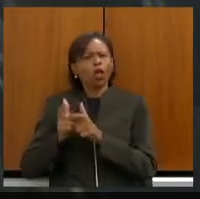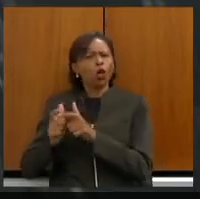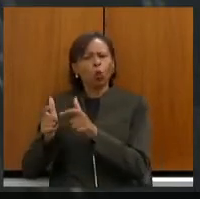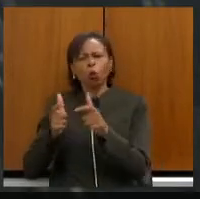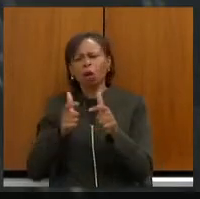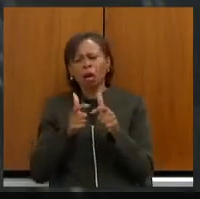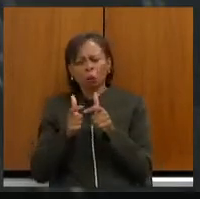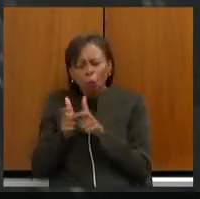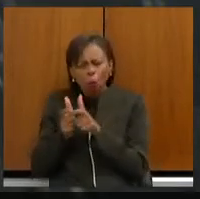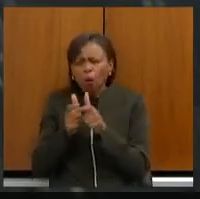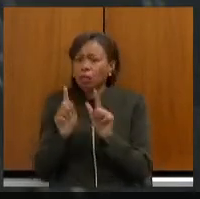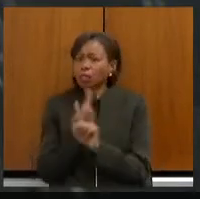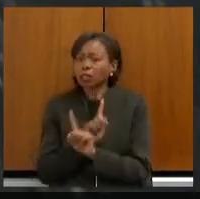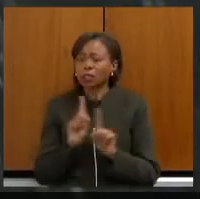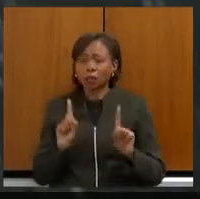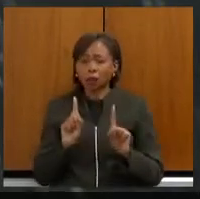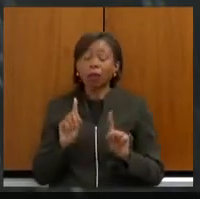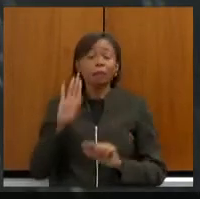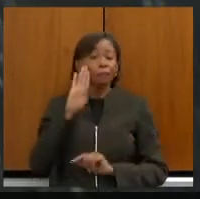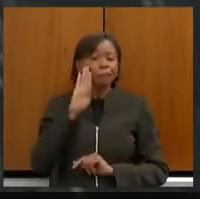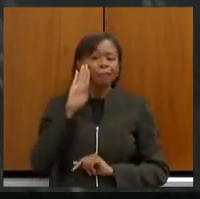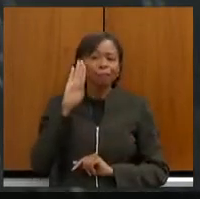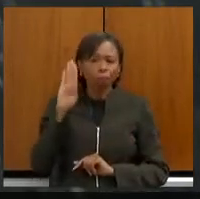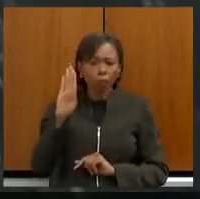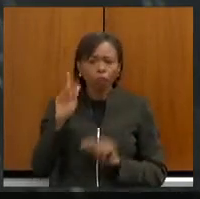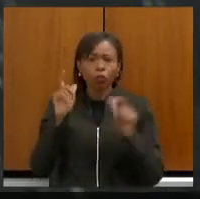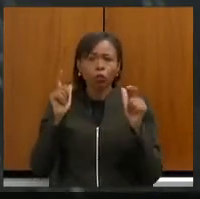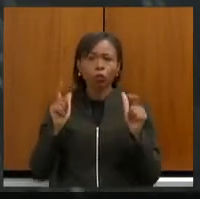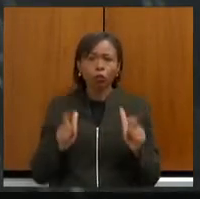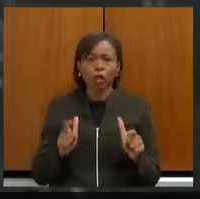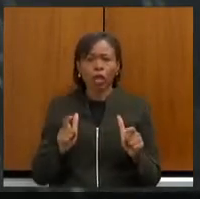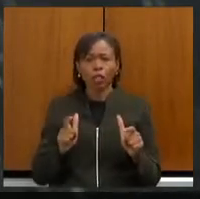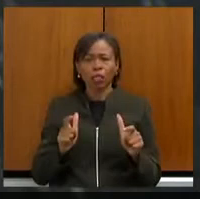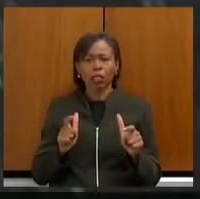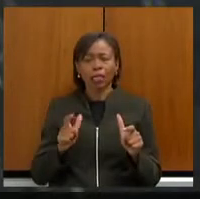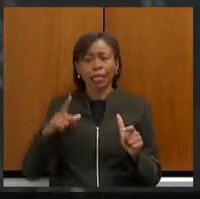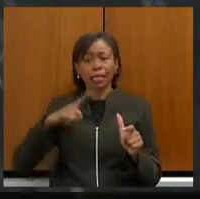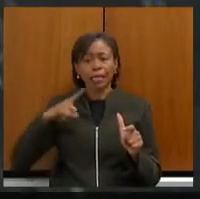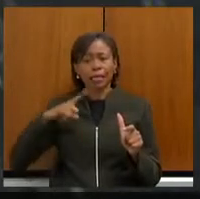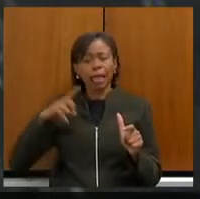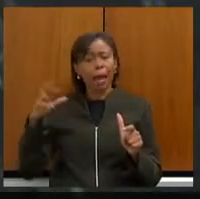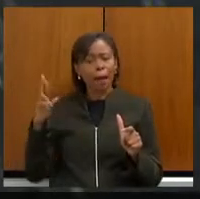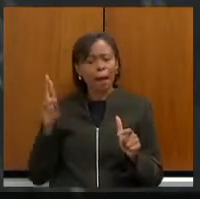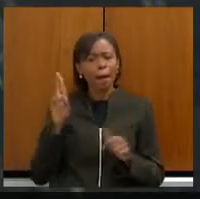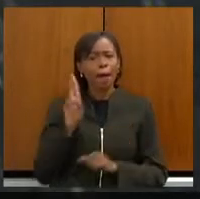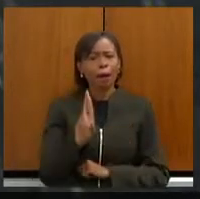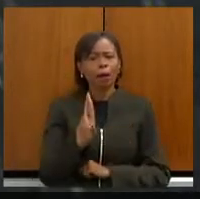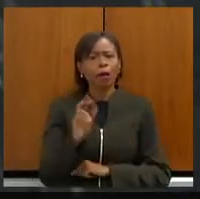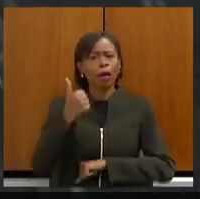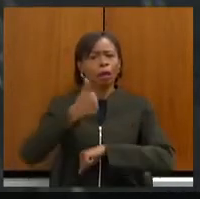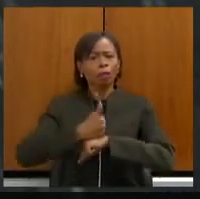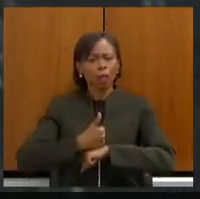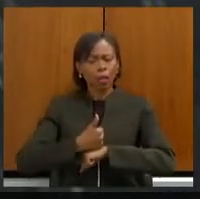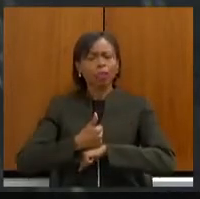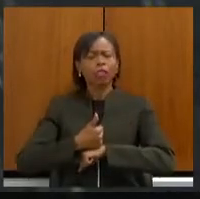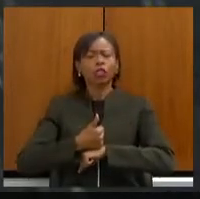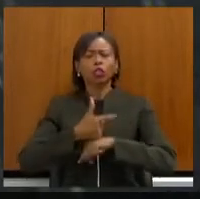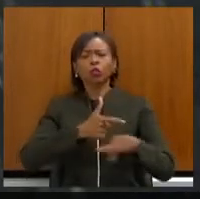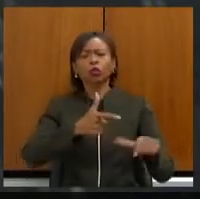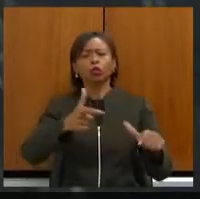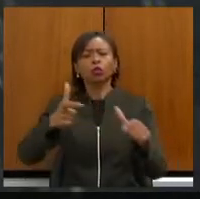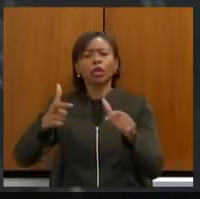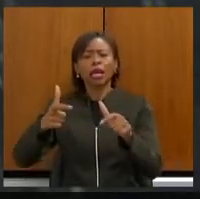lugar nenhum Especialmente nos lugares de representa atividades nos nos